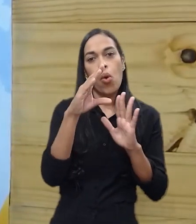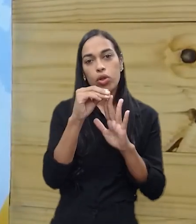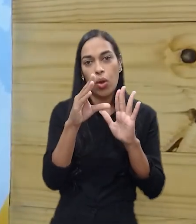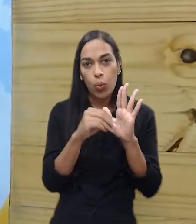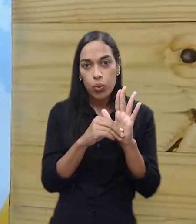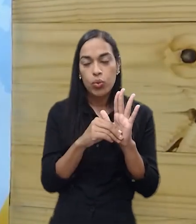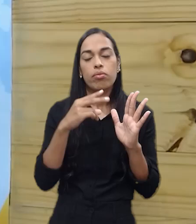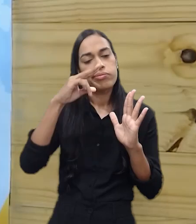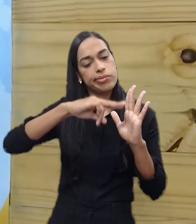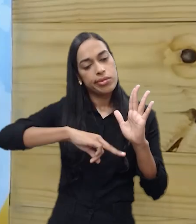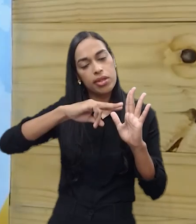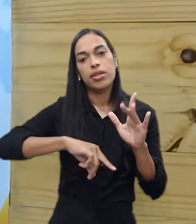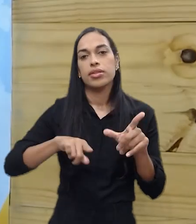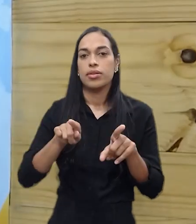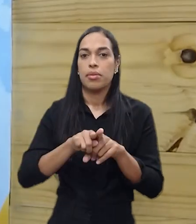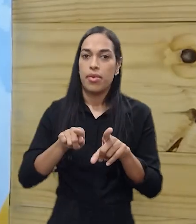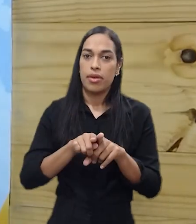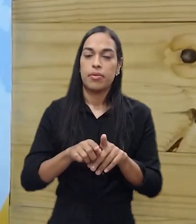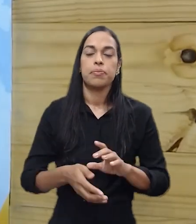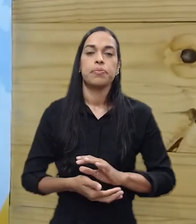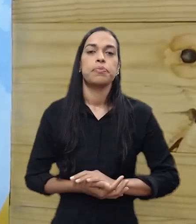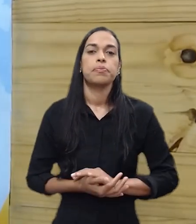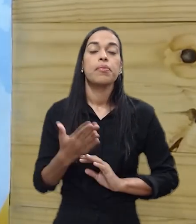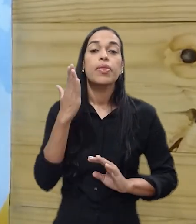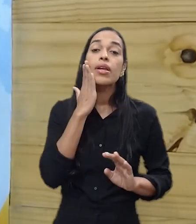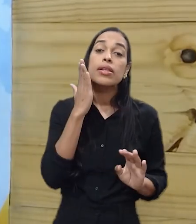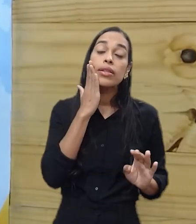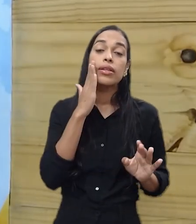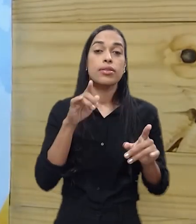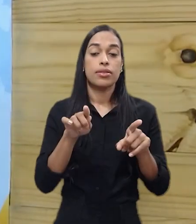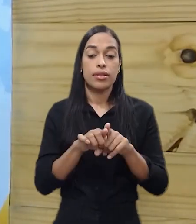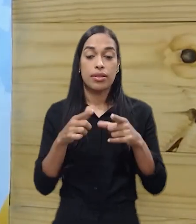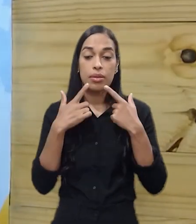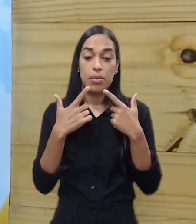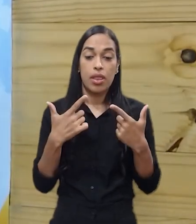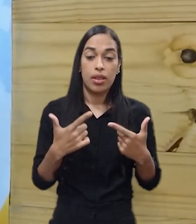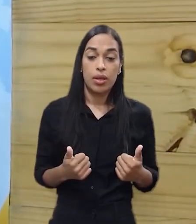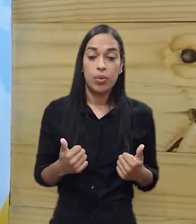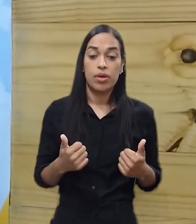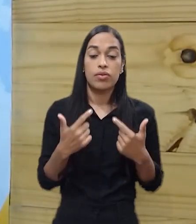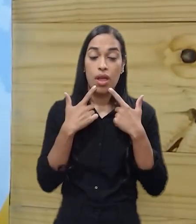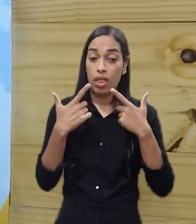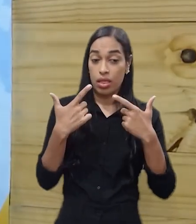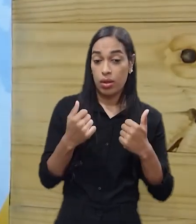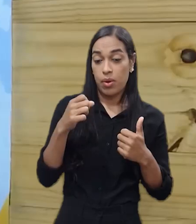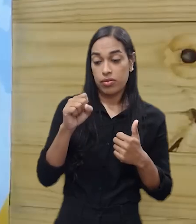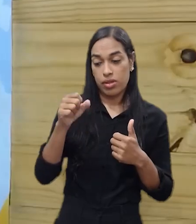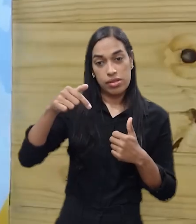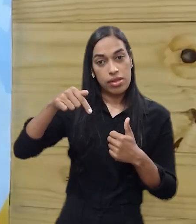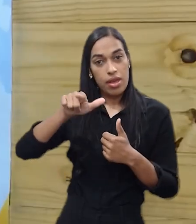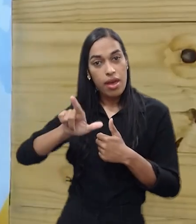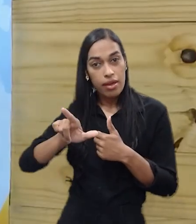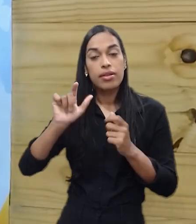conteúdo, leiam um pouco sobre o conteúdo e entender um pouco mais sobre essa linguagem. A linguagem SQL